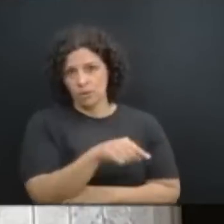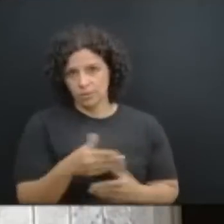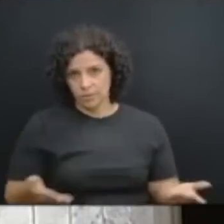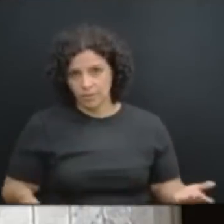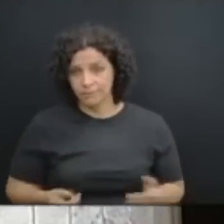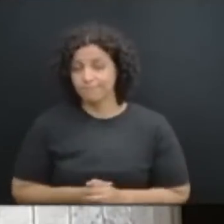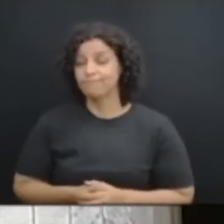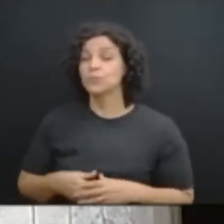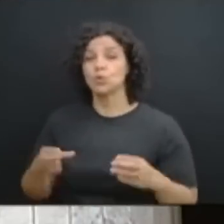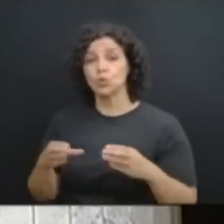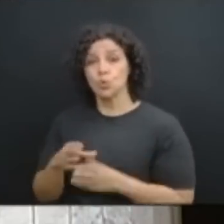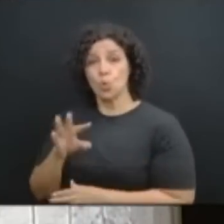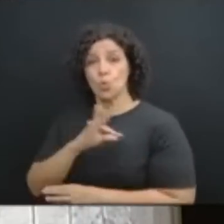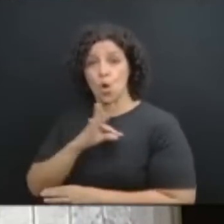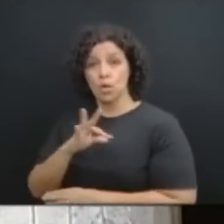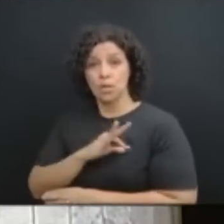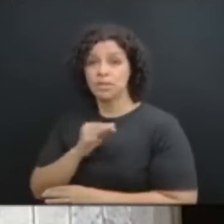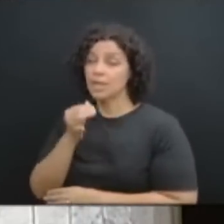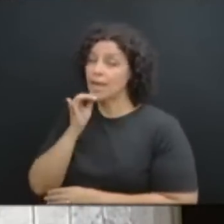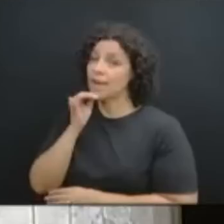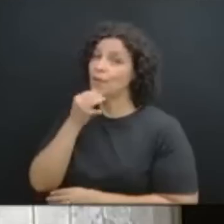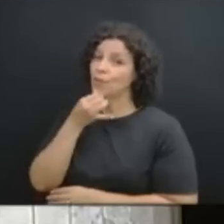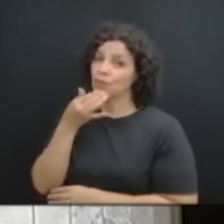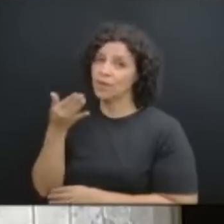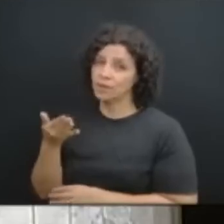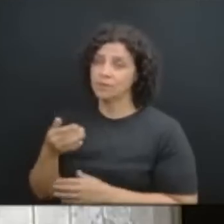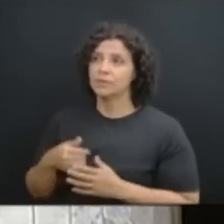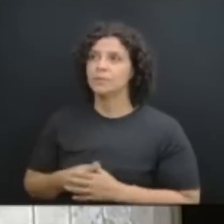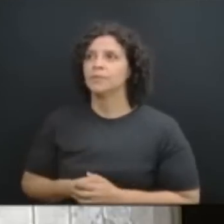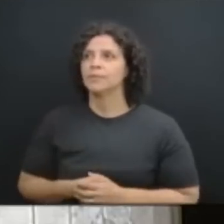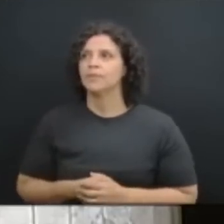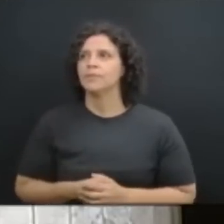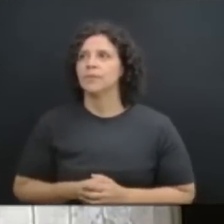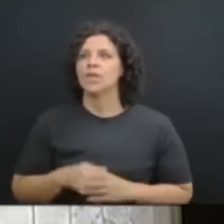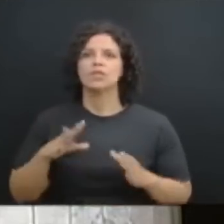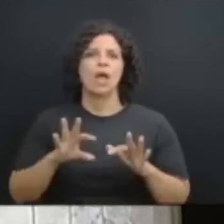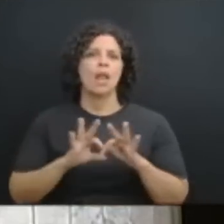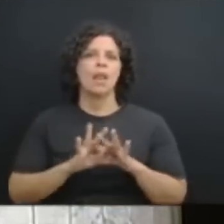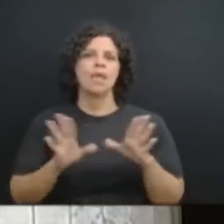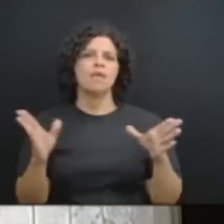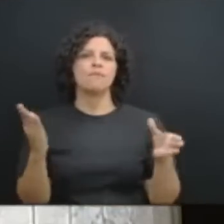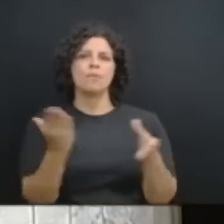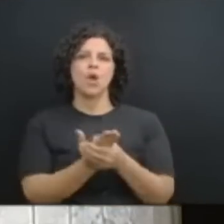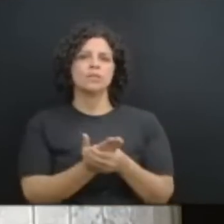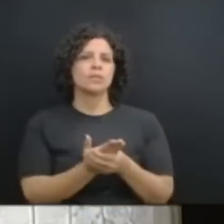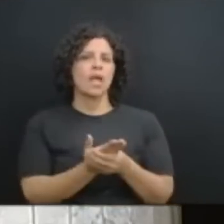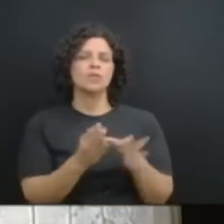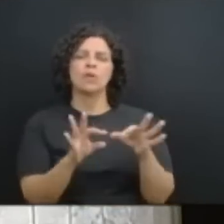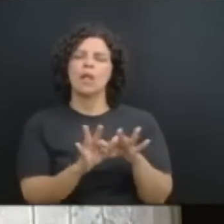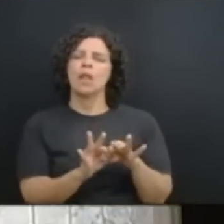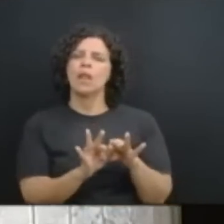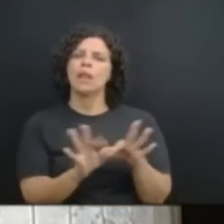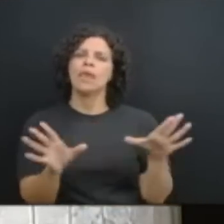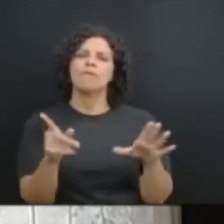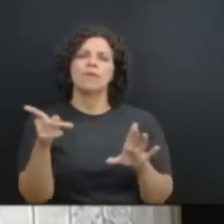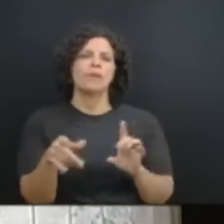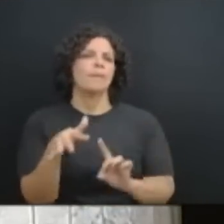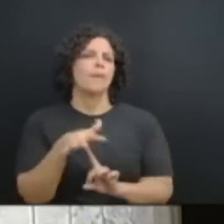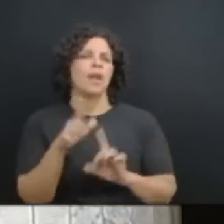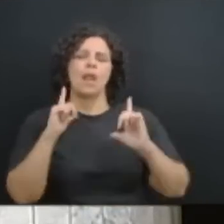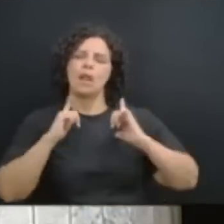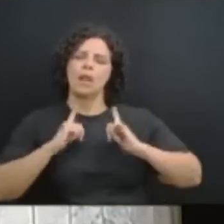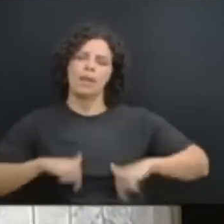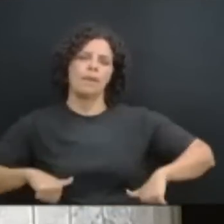Os policiais militares, infelizmente, foram absolvidos no Tribunal do Júri, aqui no estado do Paraná.